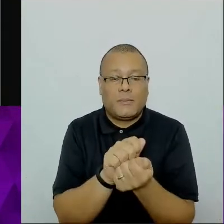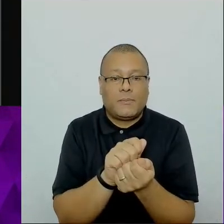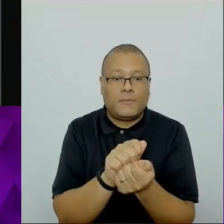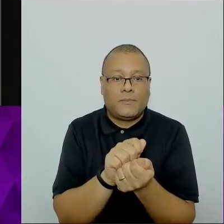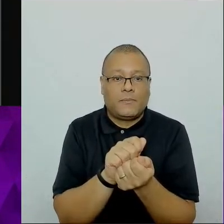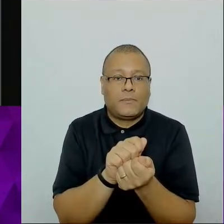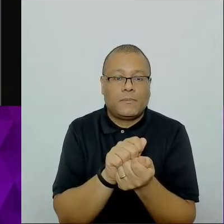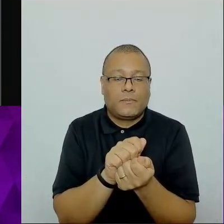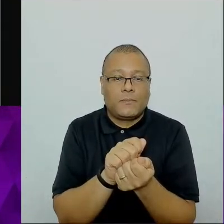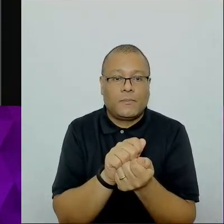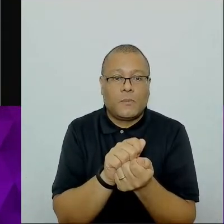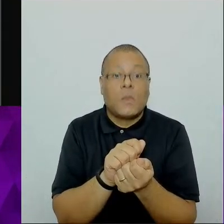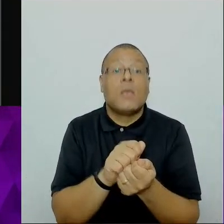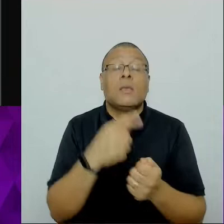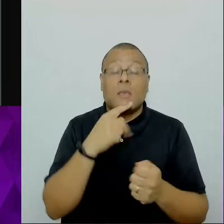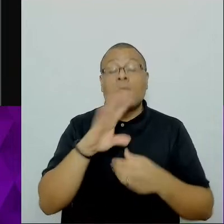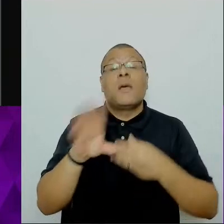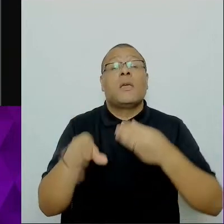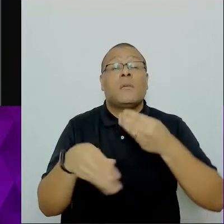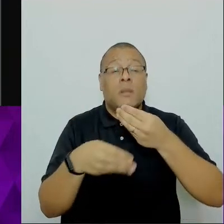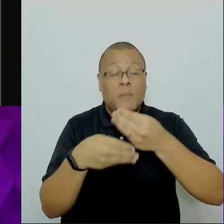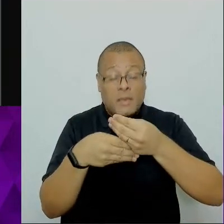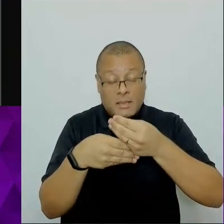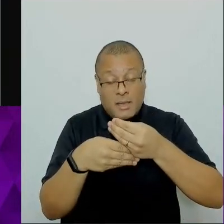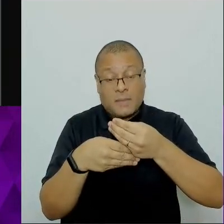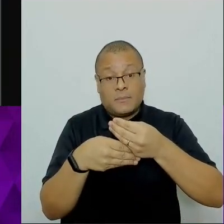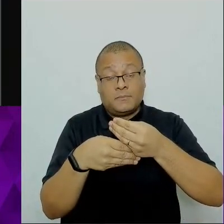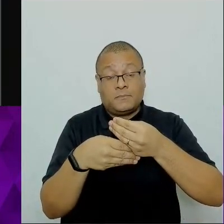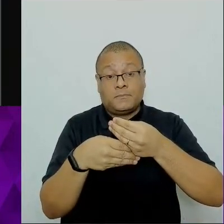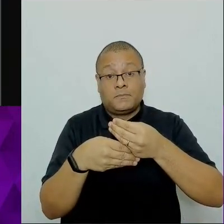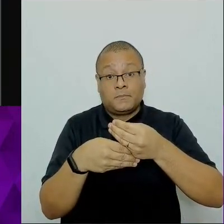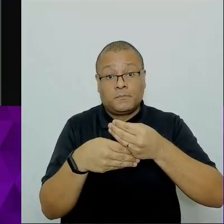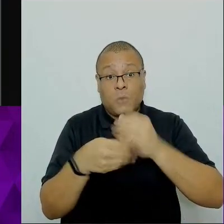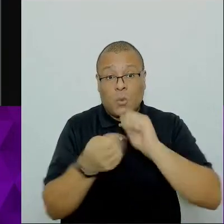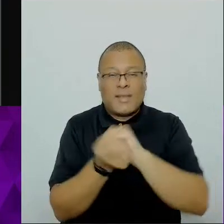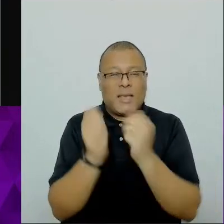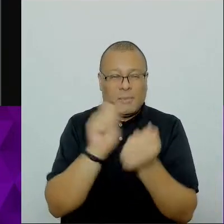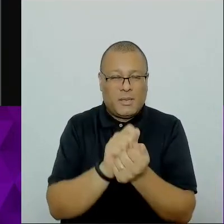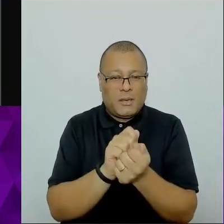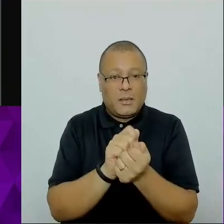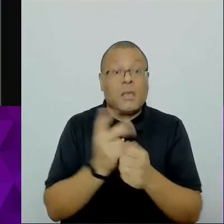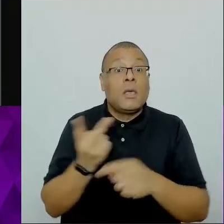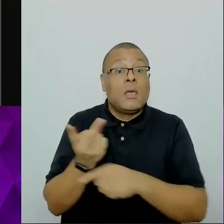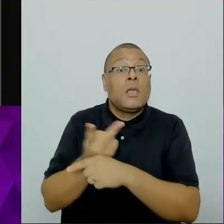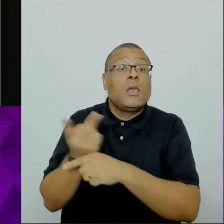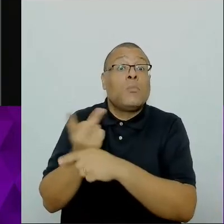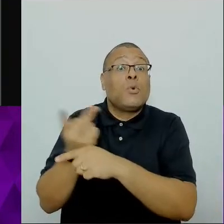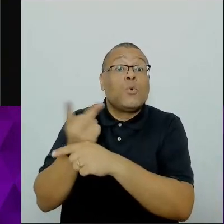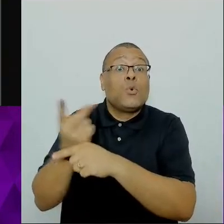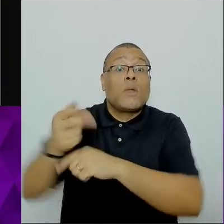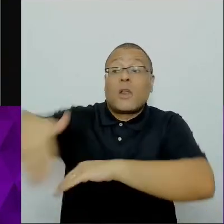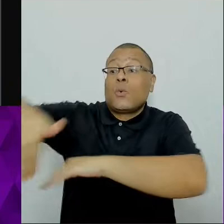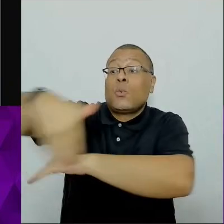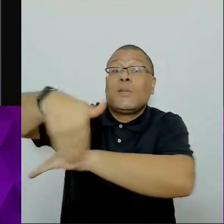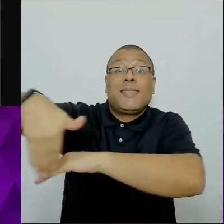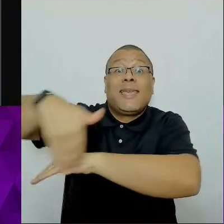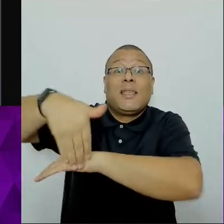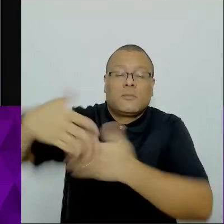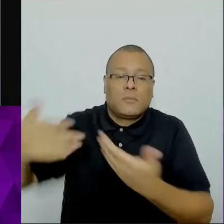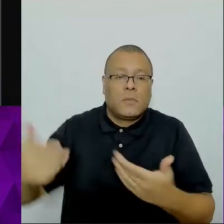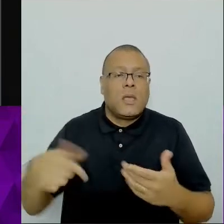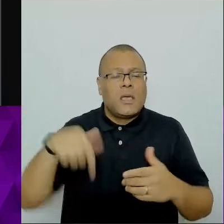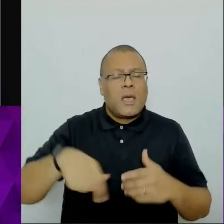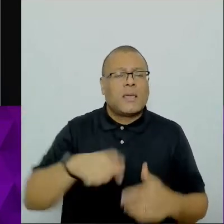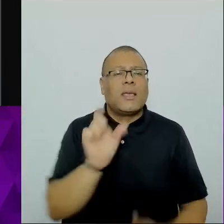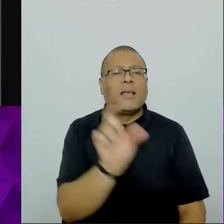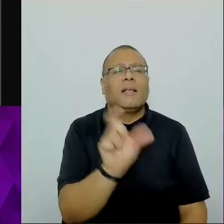porta, que vai implementar um adapter, e o buscar endereço port que na nossa lógica